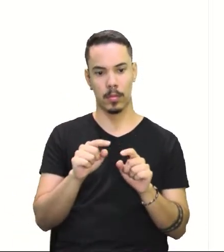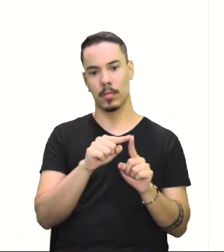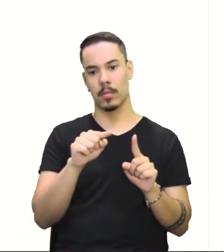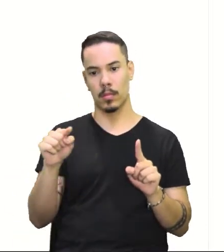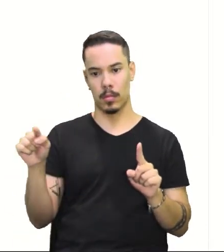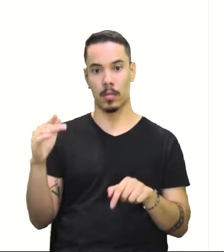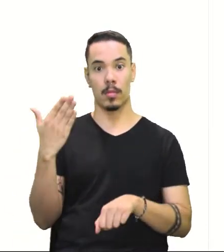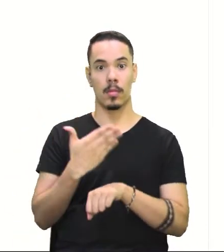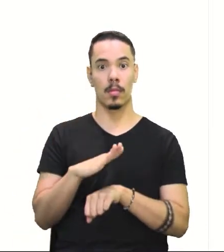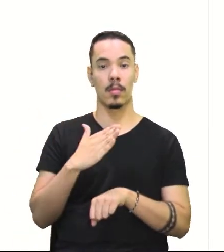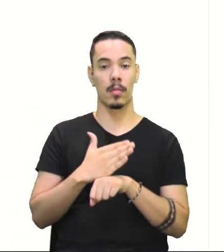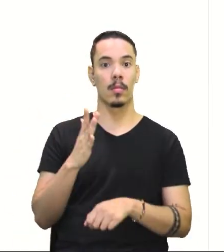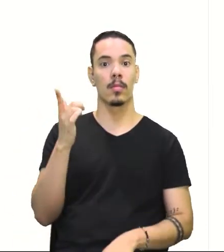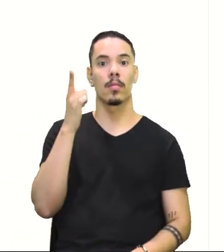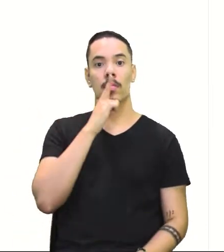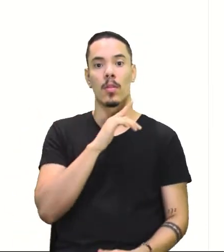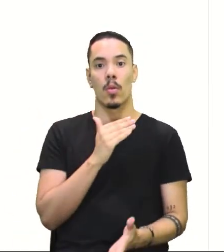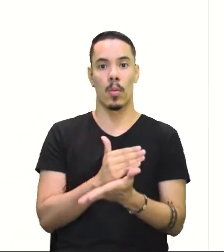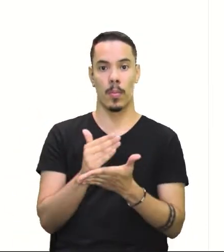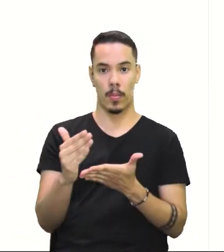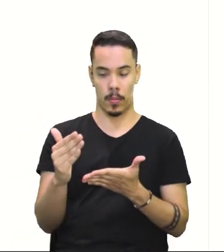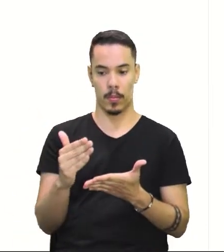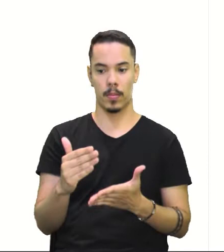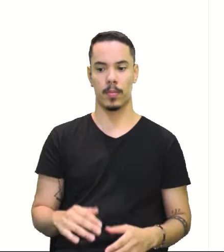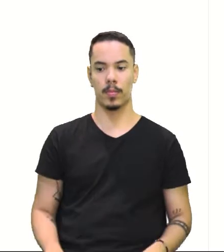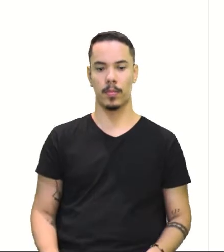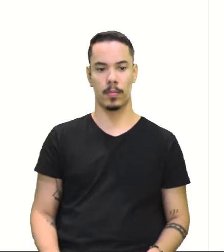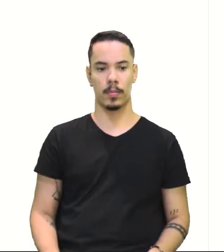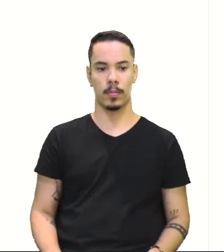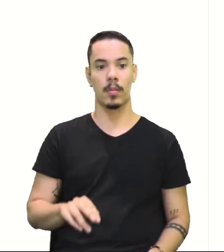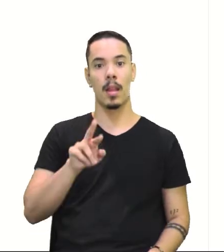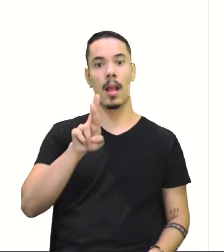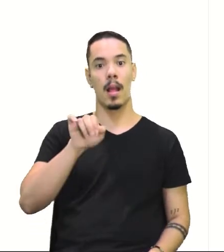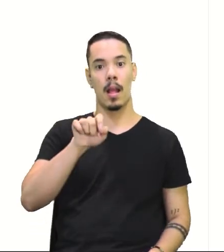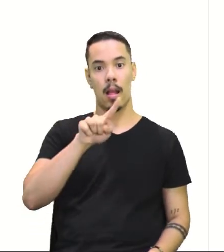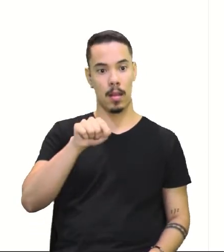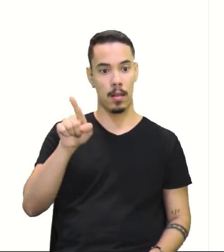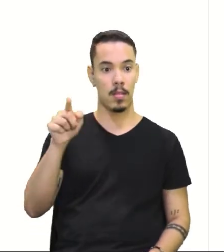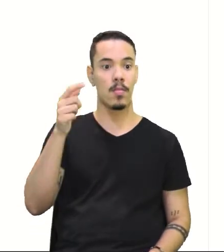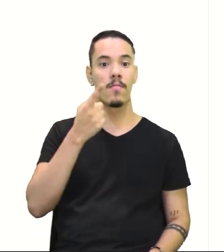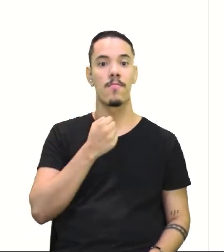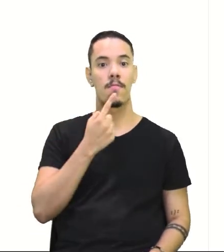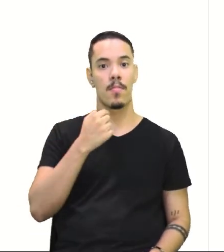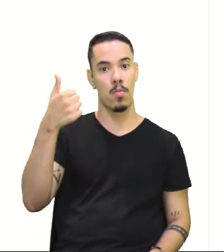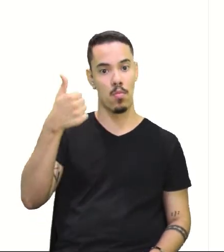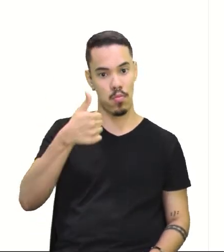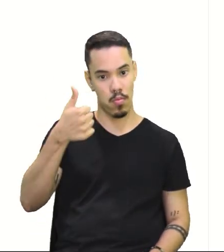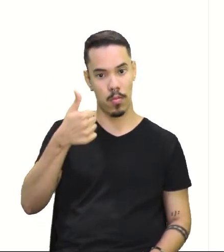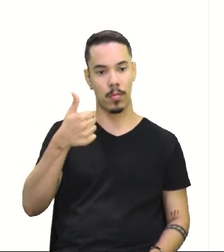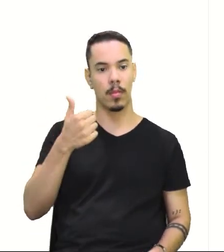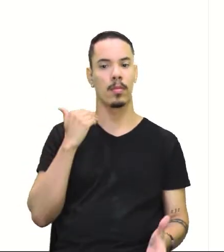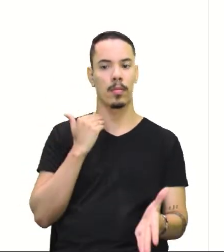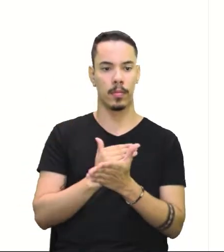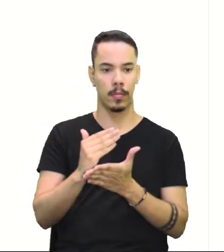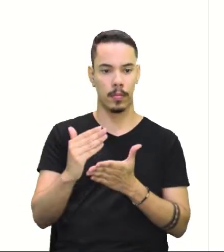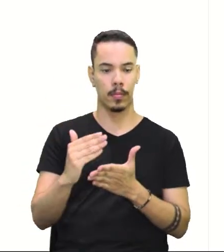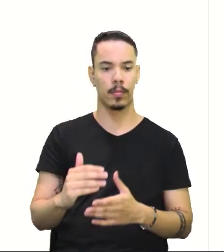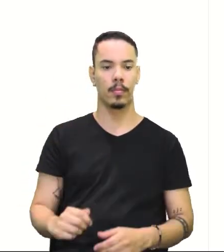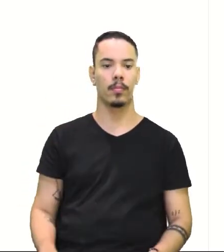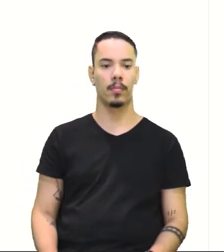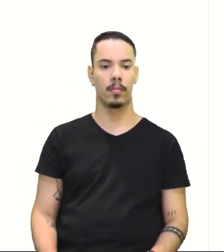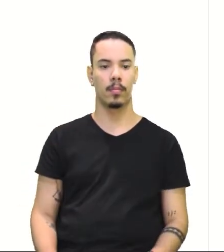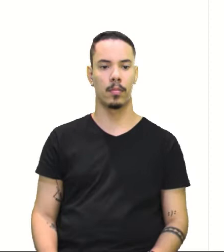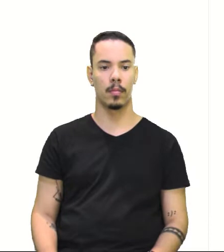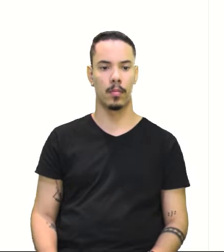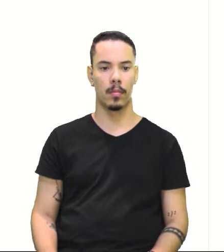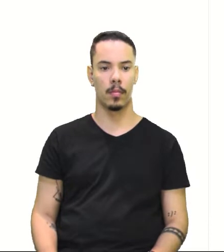prático e vamos começar o nosso trabalho. A nossa raiz fica do lado de cá. Aqui vamos começar os coeficientes, né? 2 do x ao